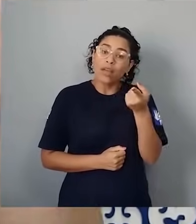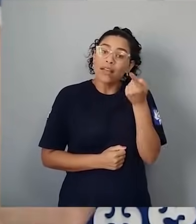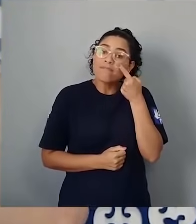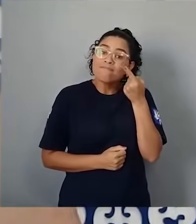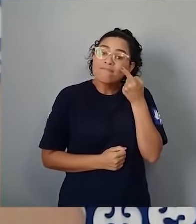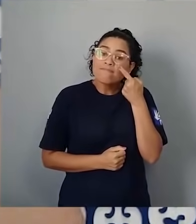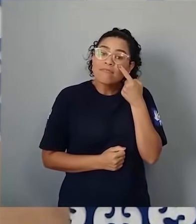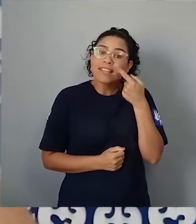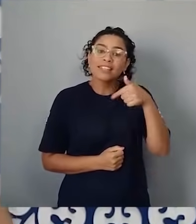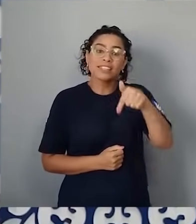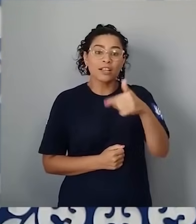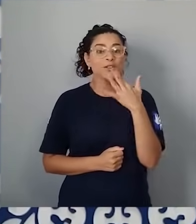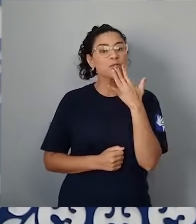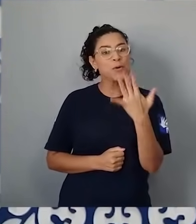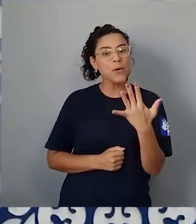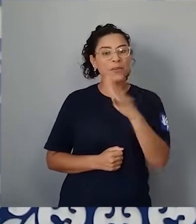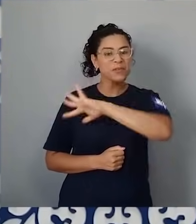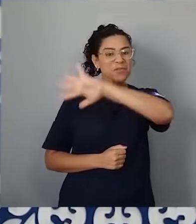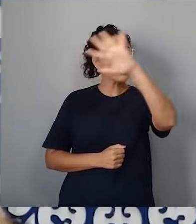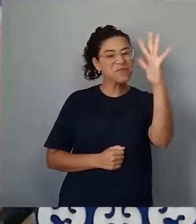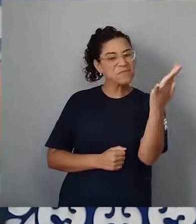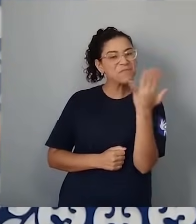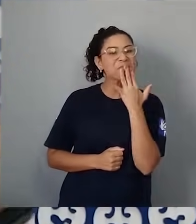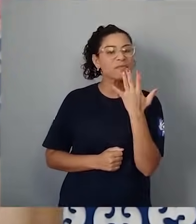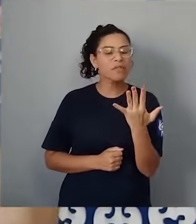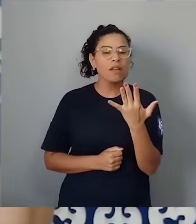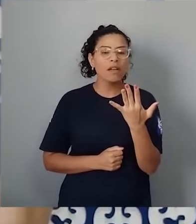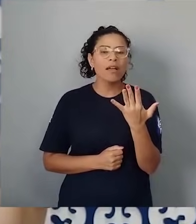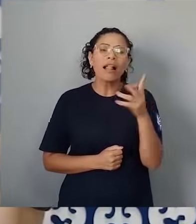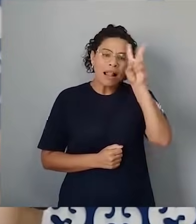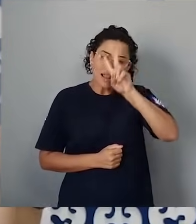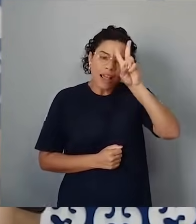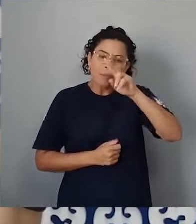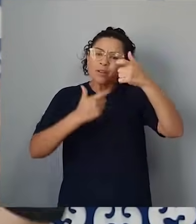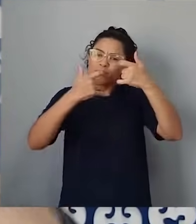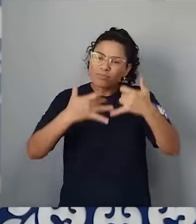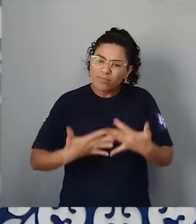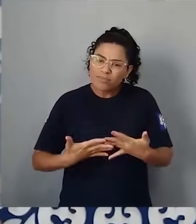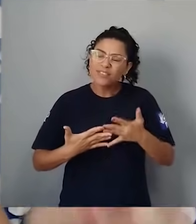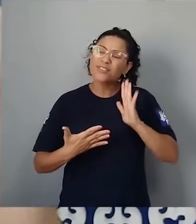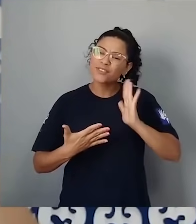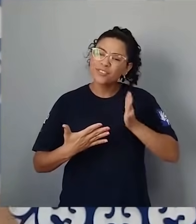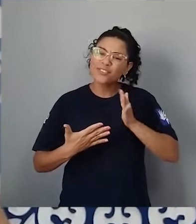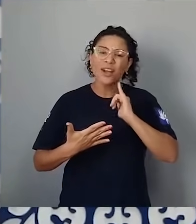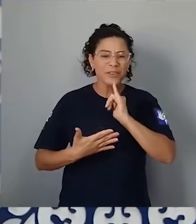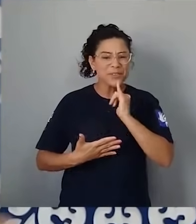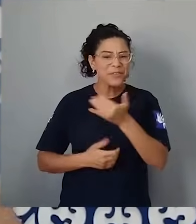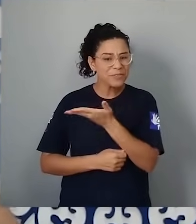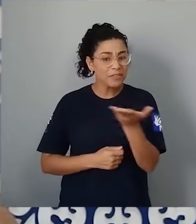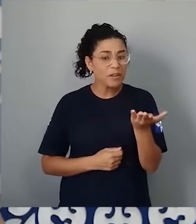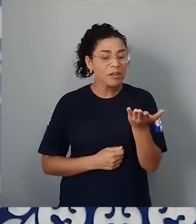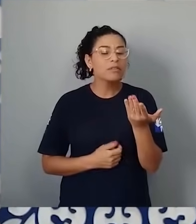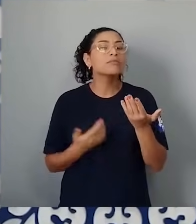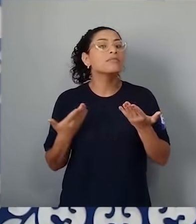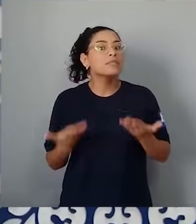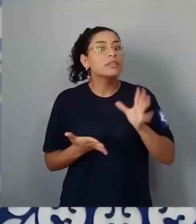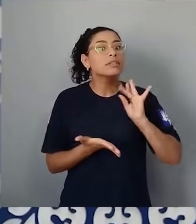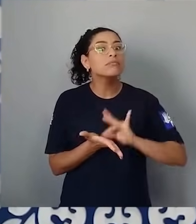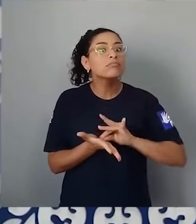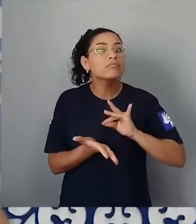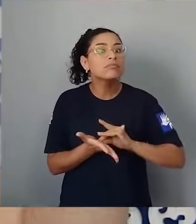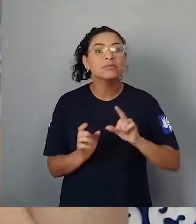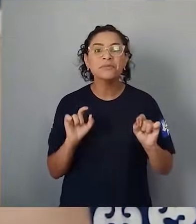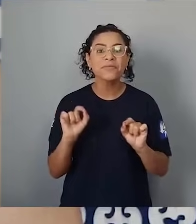enxergar 7 cores no arco-íris, aquelas que eu falei nos outros programas. Mas uma coisa que eu tenho certeza, sabe o